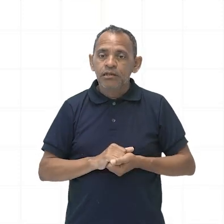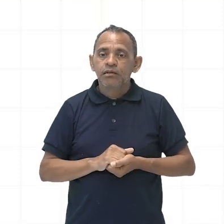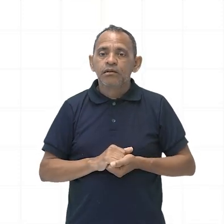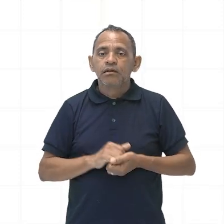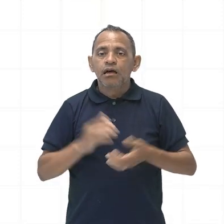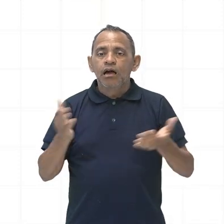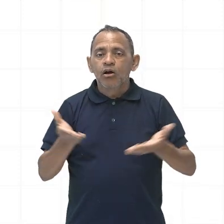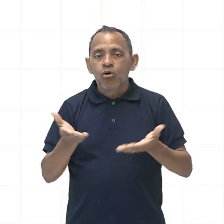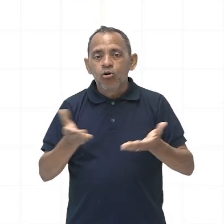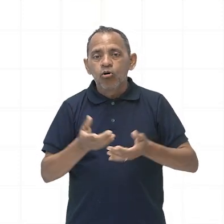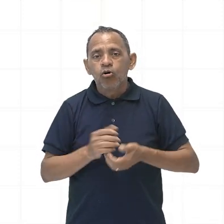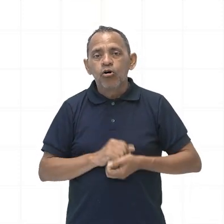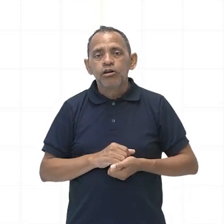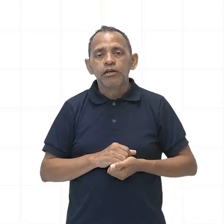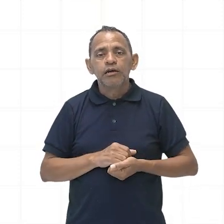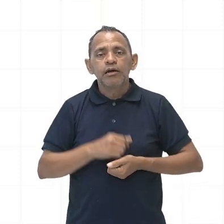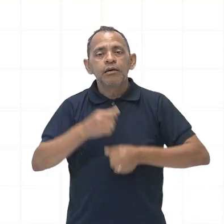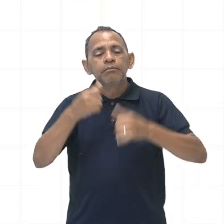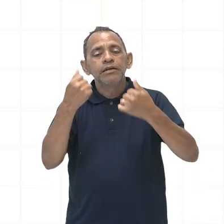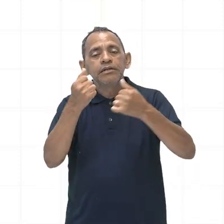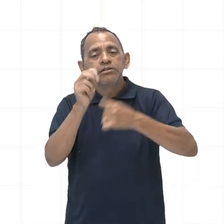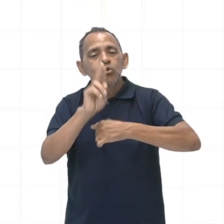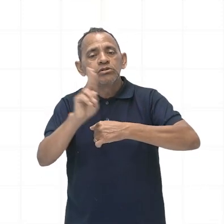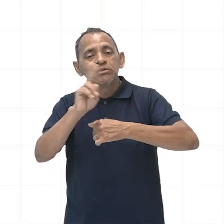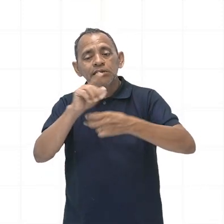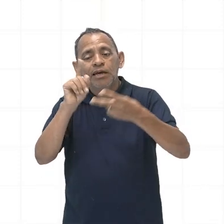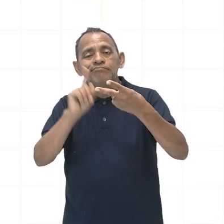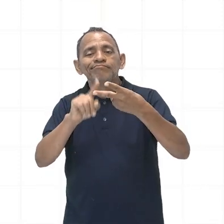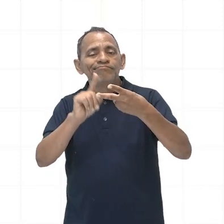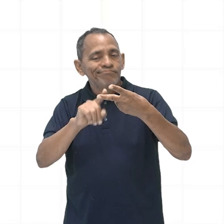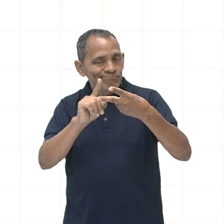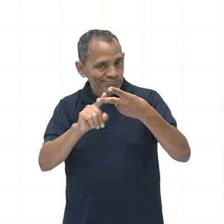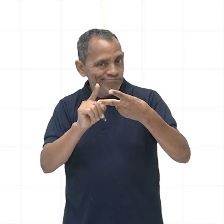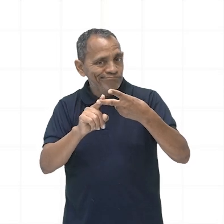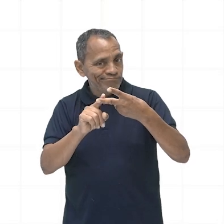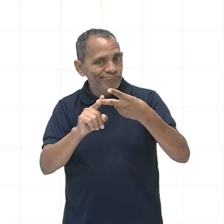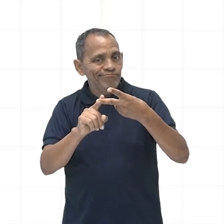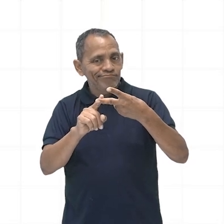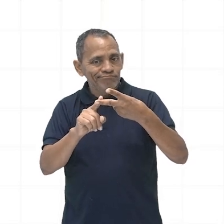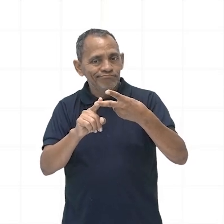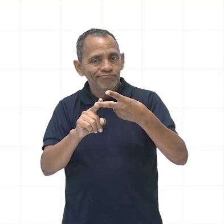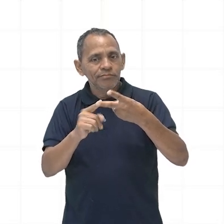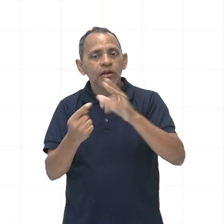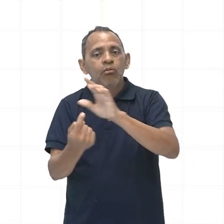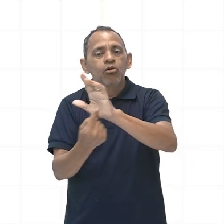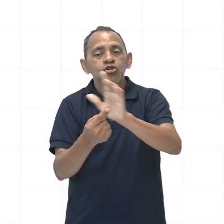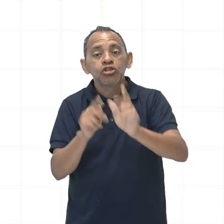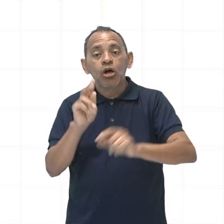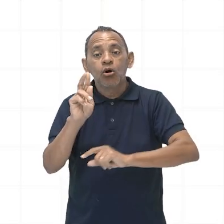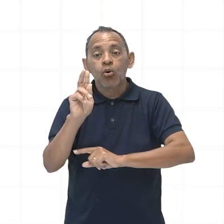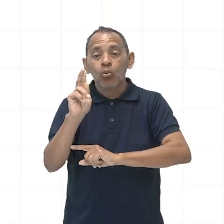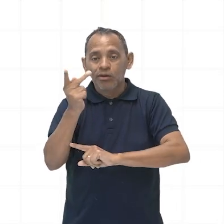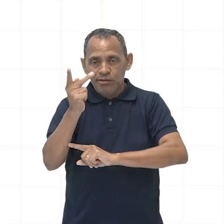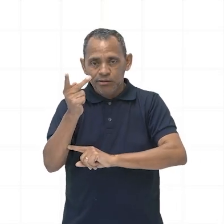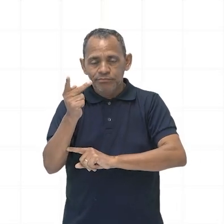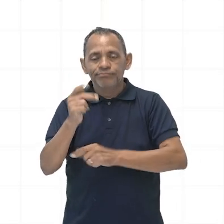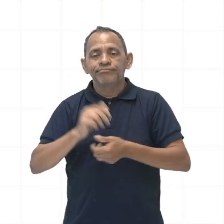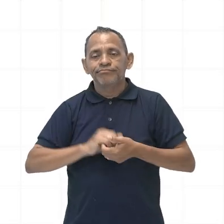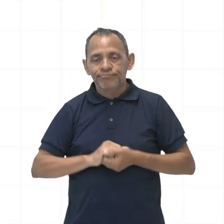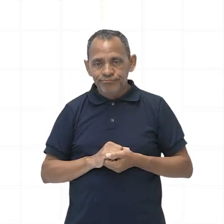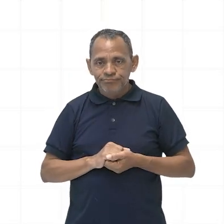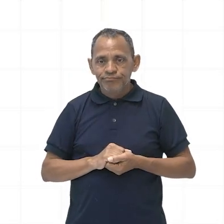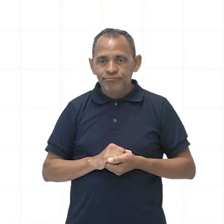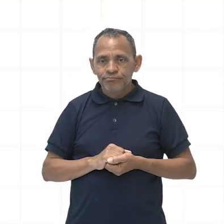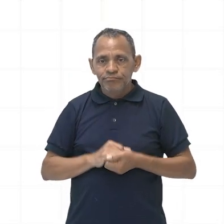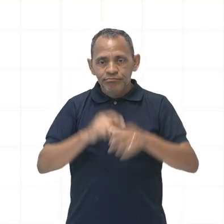Agora, nós vamos ter que usar a segunda relação para determinar o H. Vou pegar o triângulo aqui só